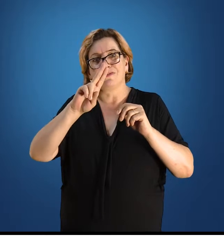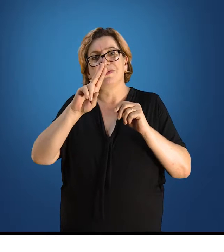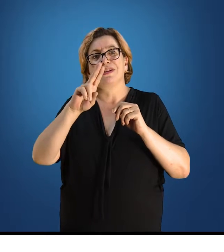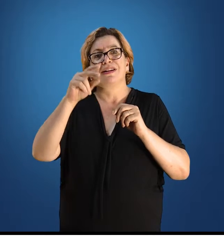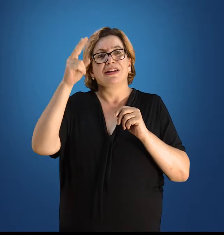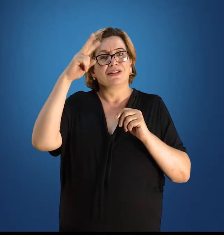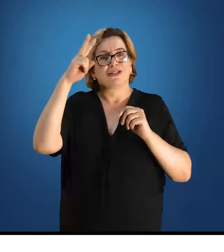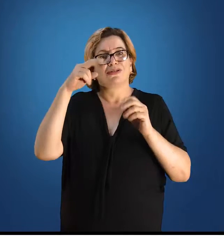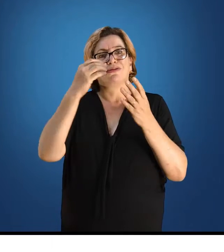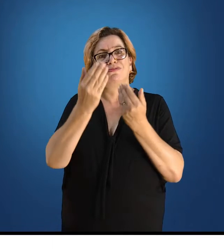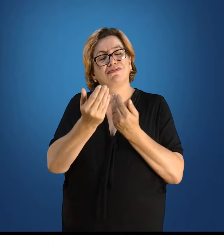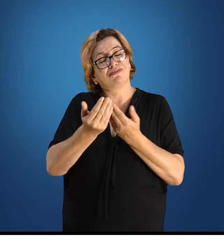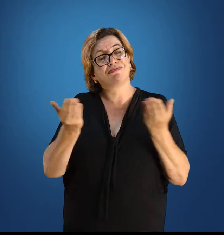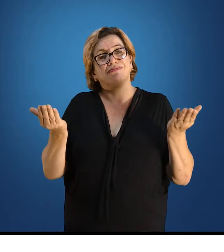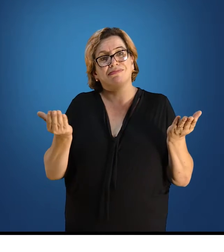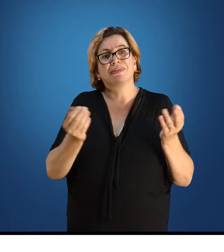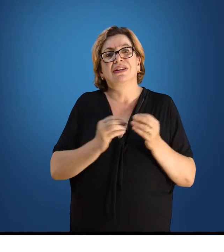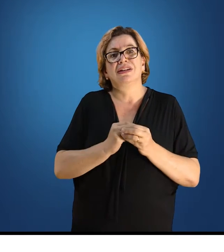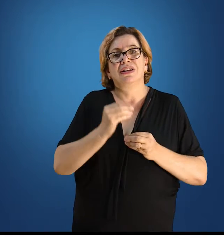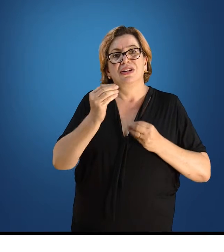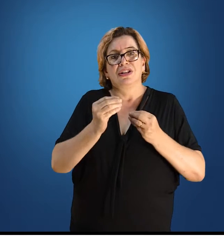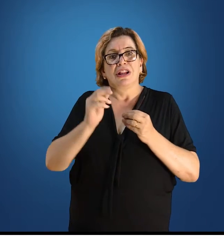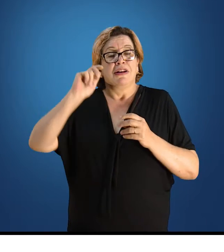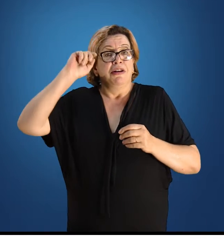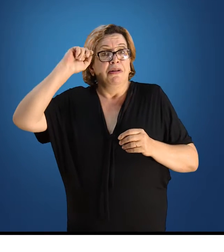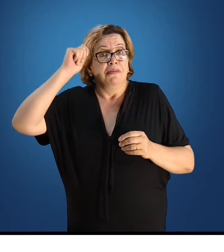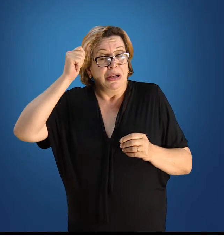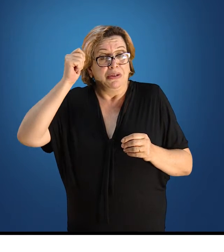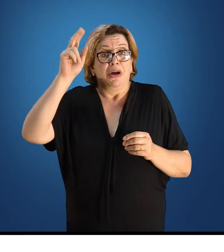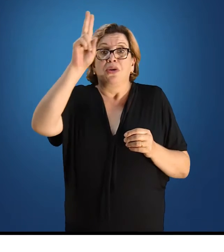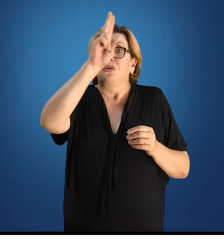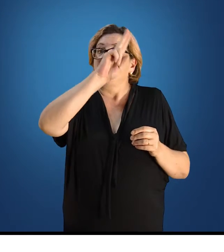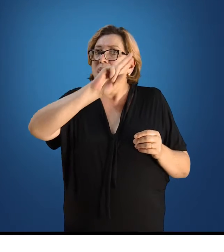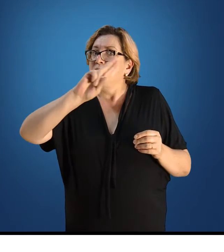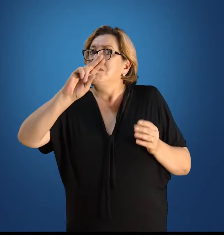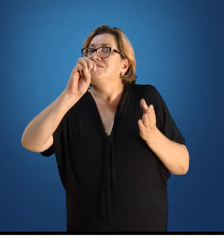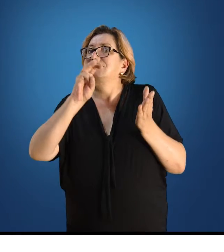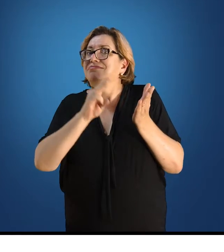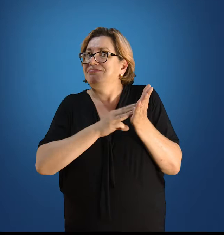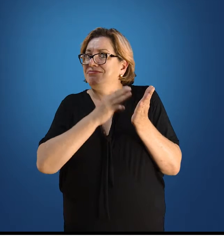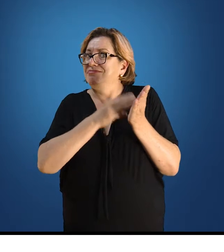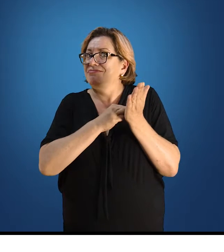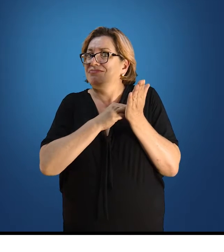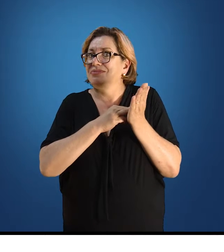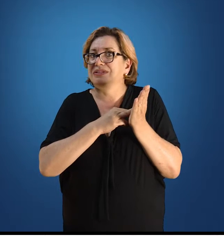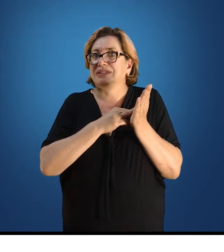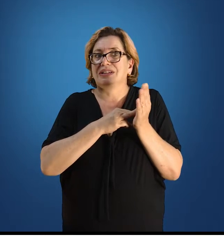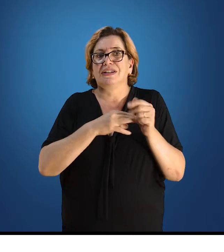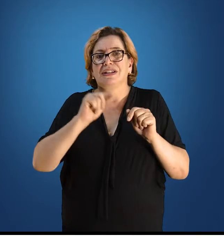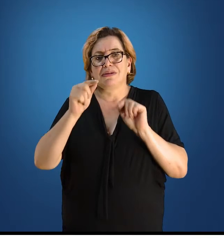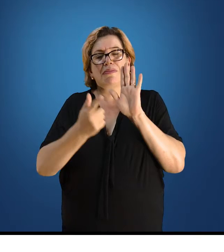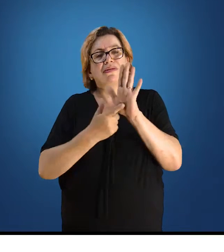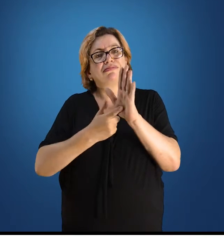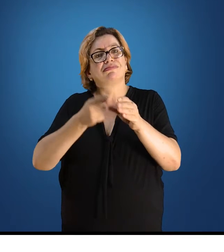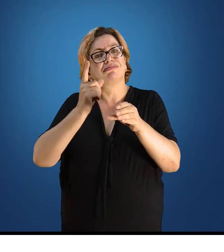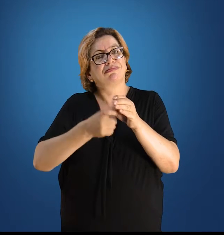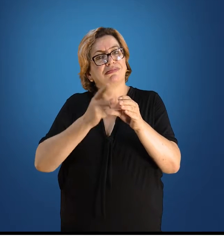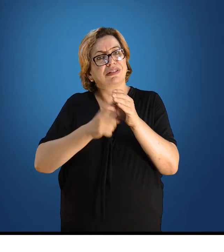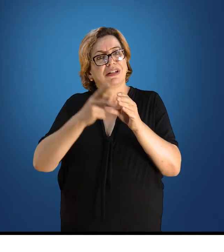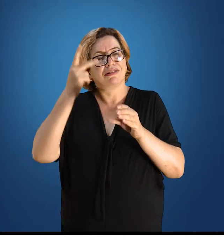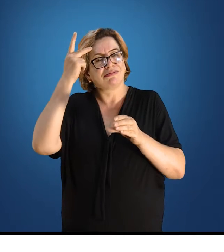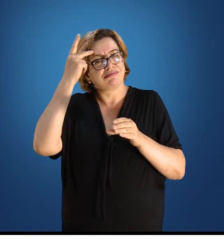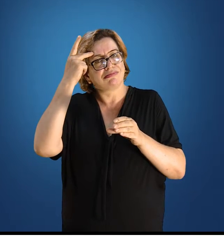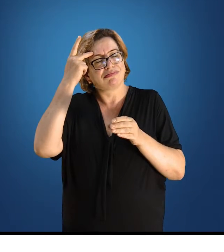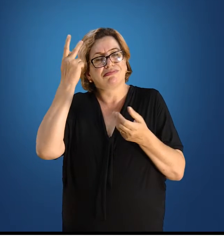aí o que vem em negrito é a monografia como um todo. São Paulo, a cidade da editora, Companhia das